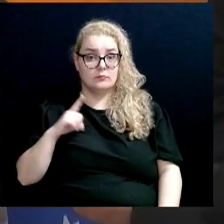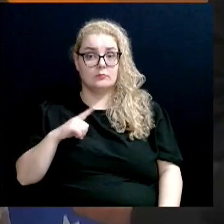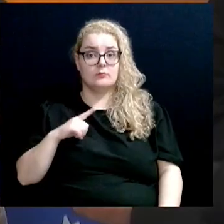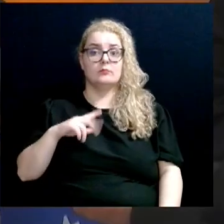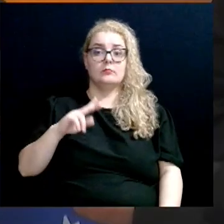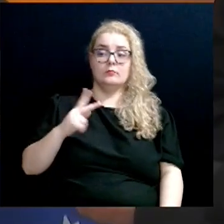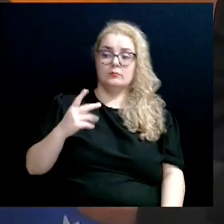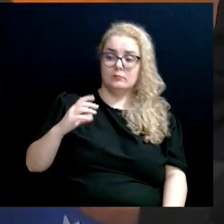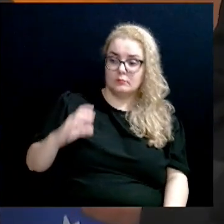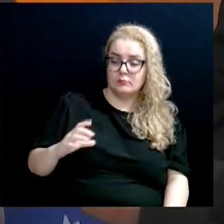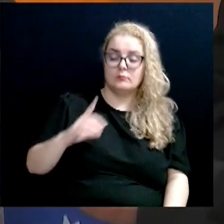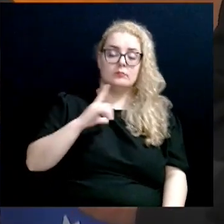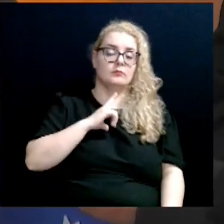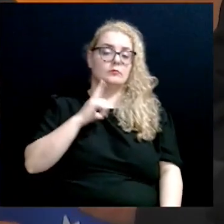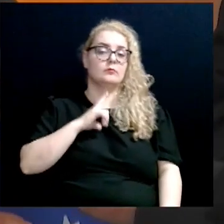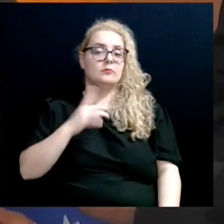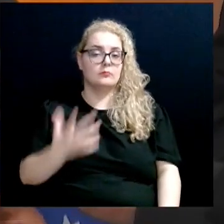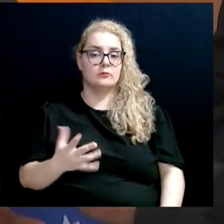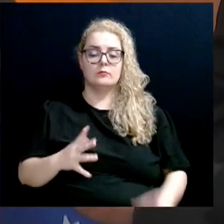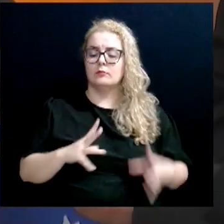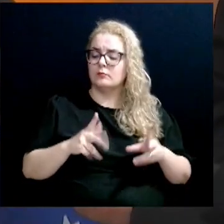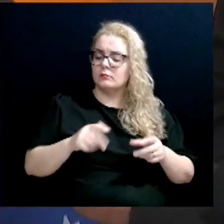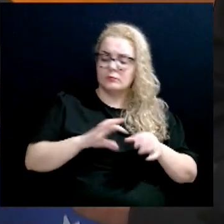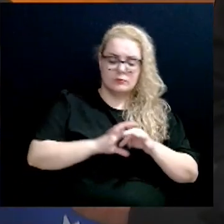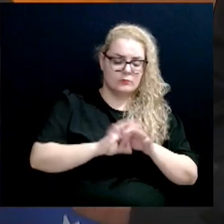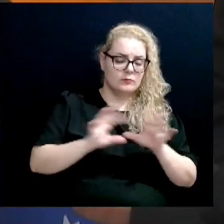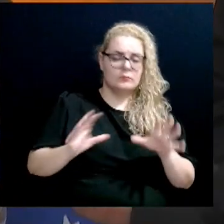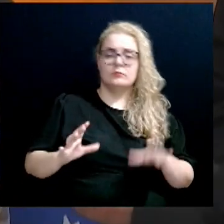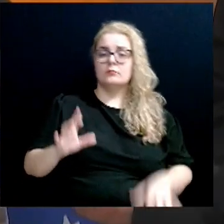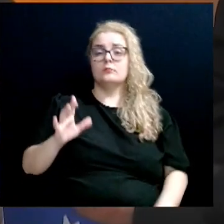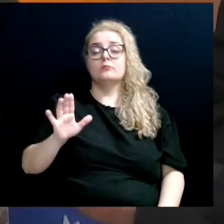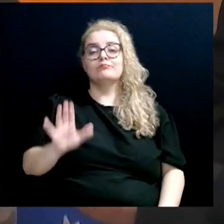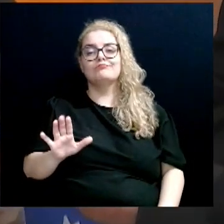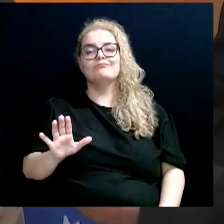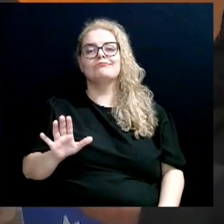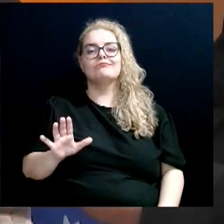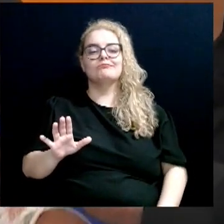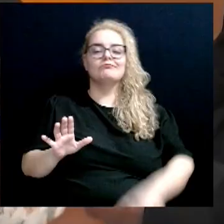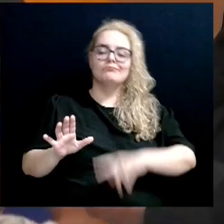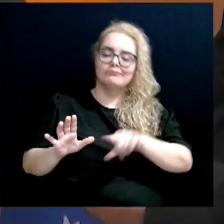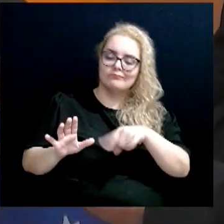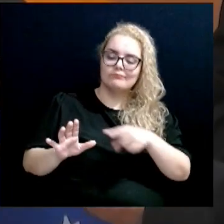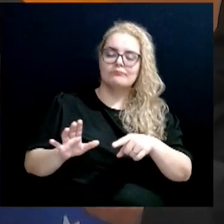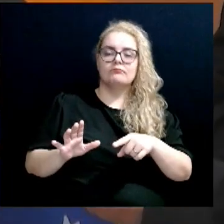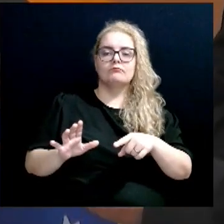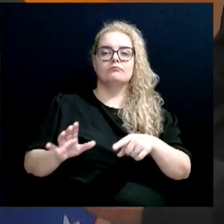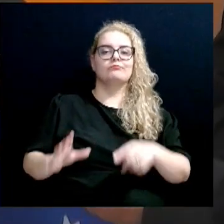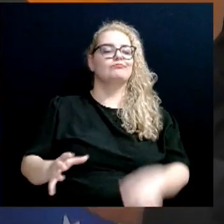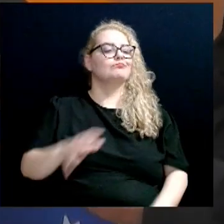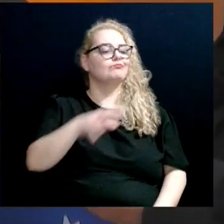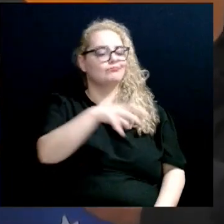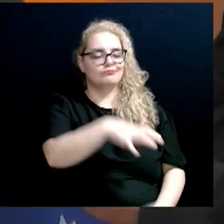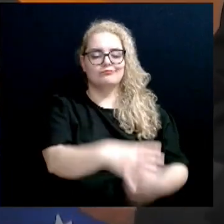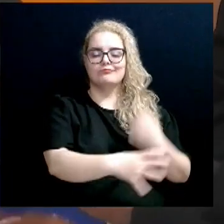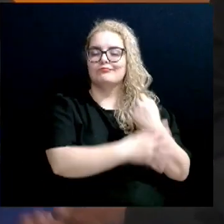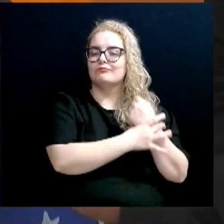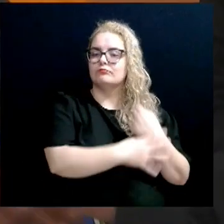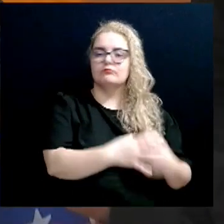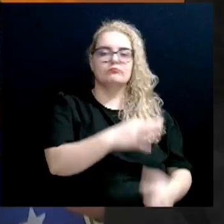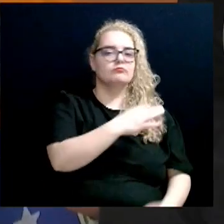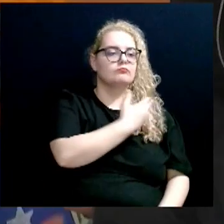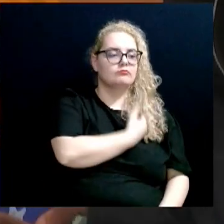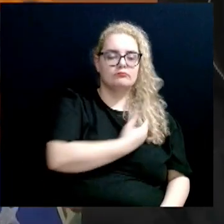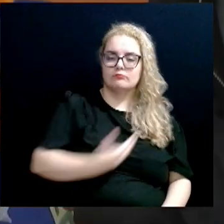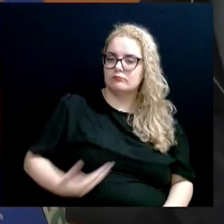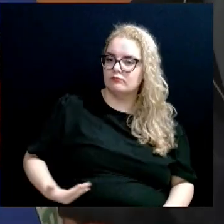têm toda a autorização, mas mesmo assim, os agentes de segurança pública, a Anvisa, não reconhecem isso. E